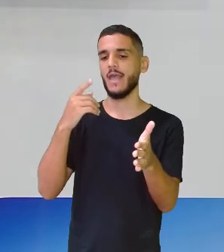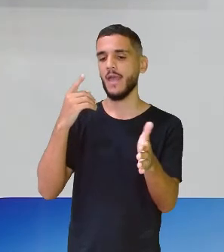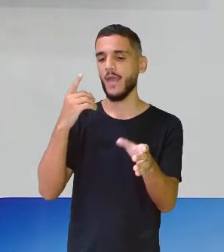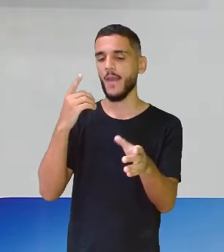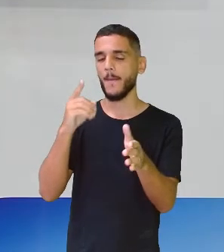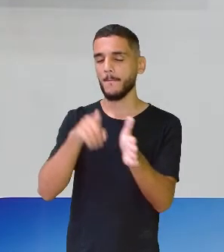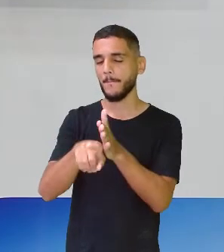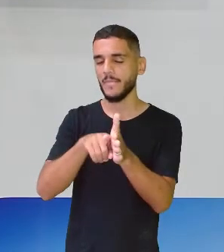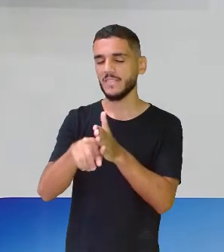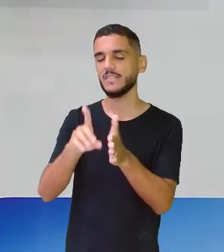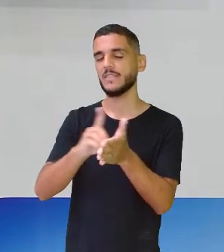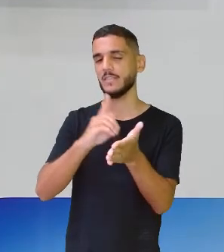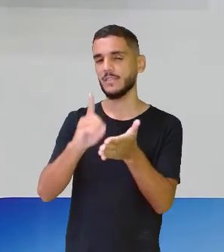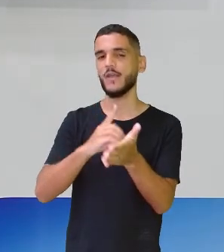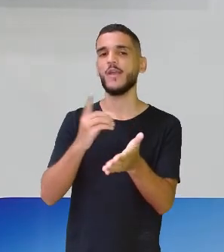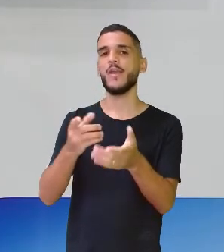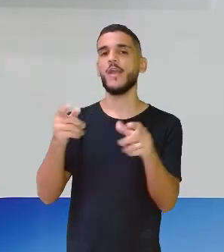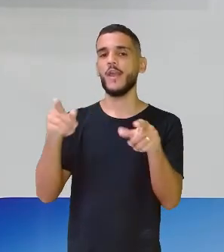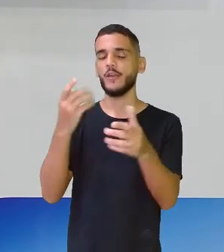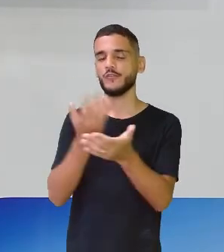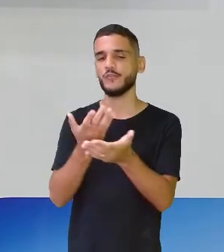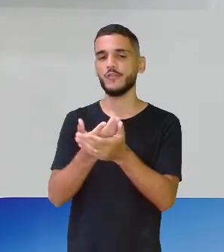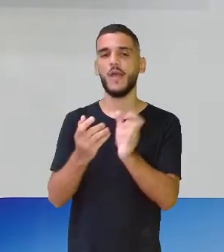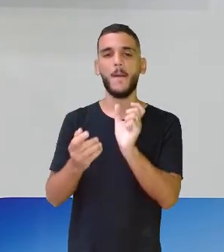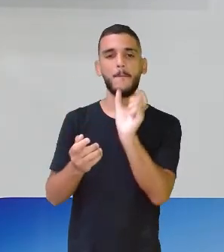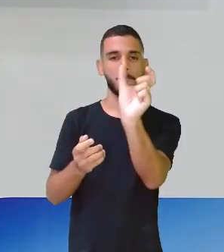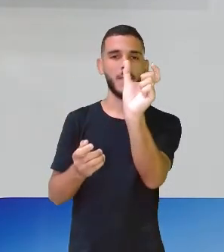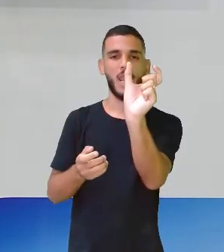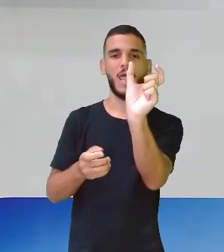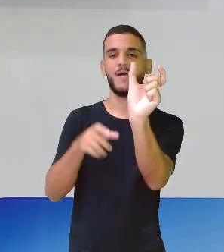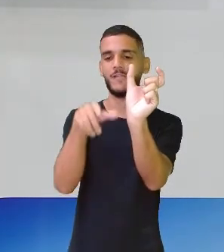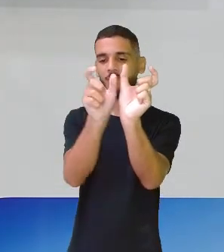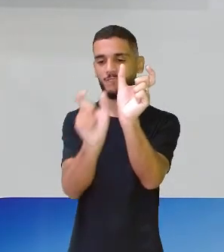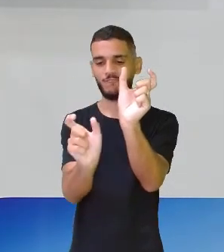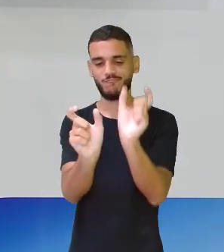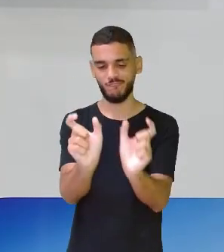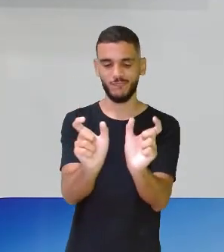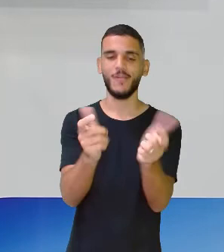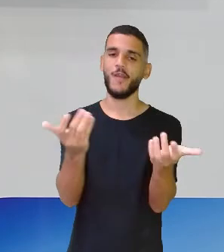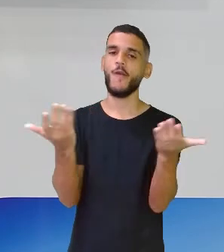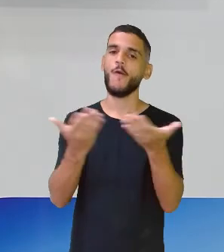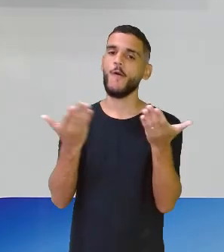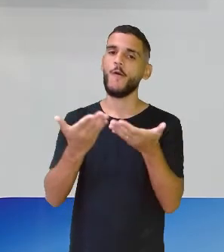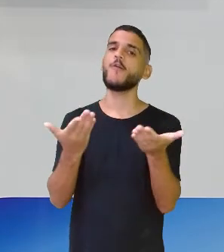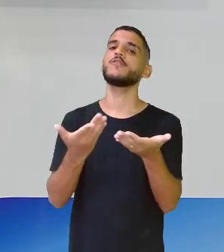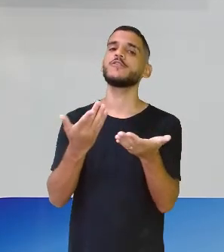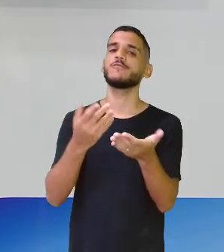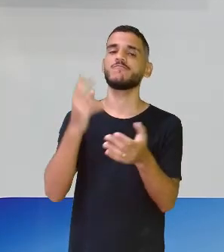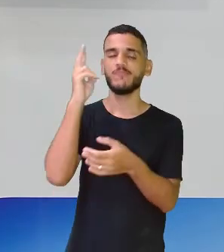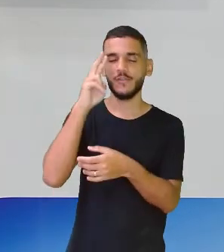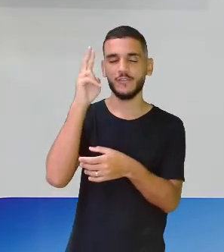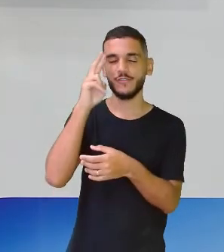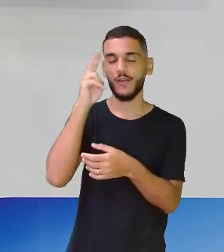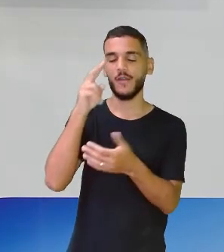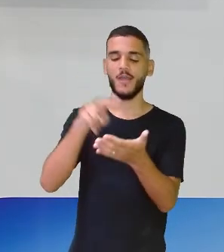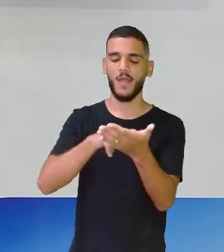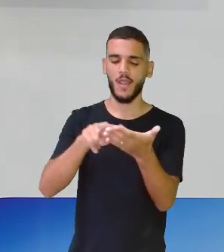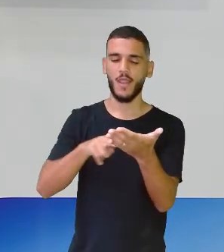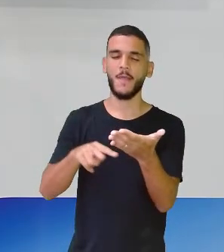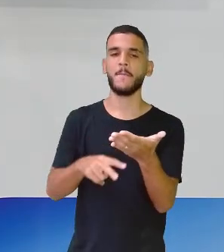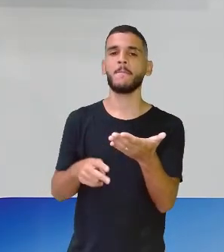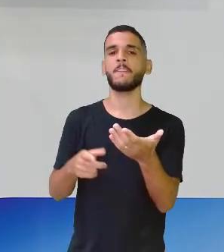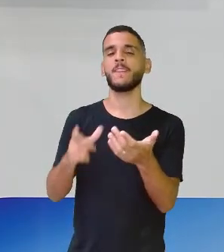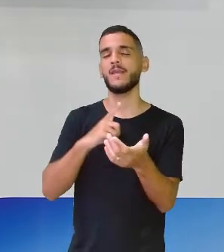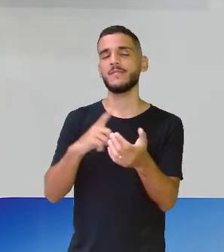vimos o que são palavras primitivas e derivadas. E na historinha de hoje, eu mostrei para vocês que algumas palavras